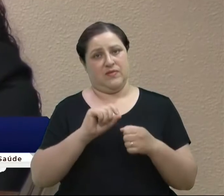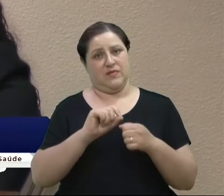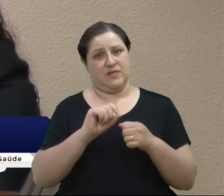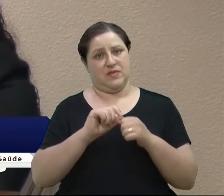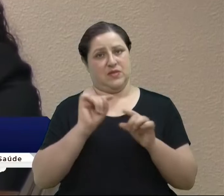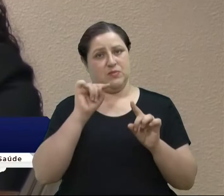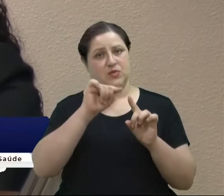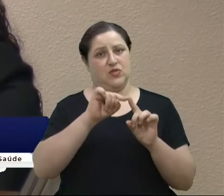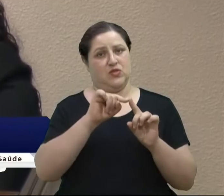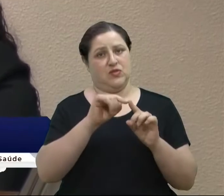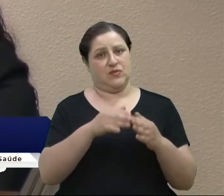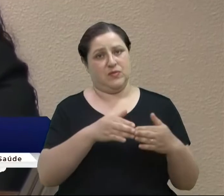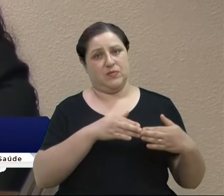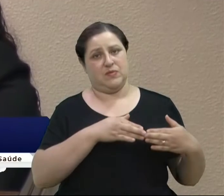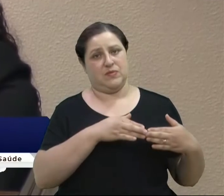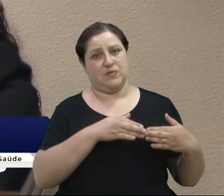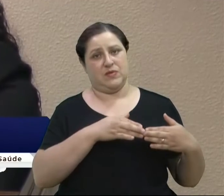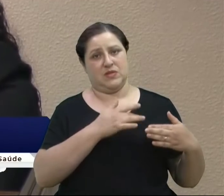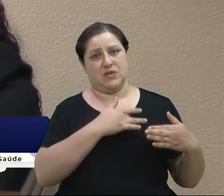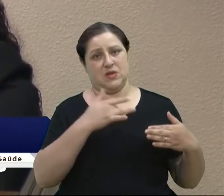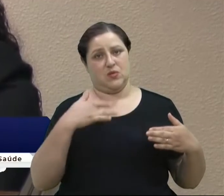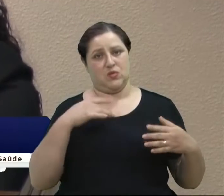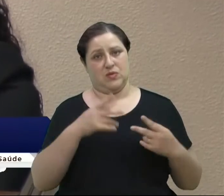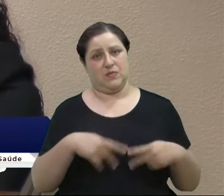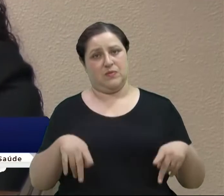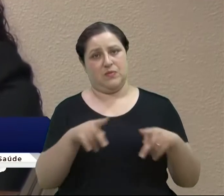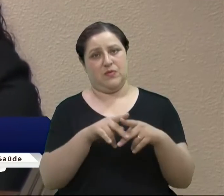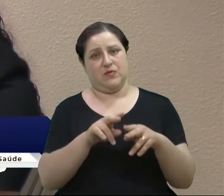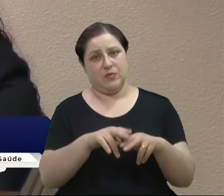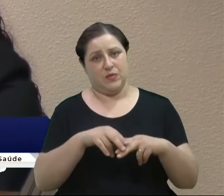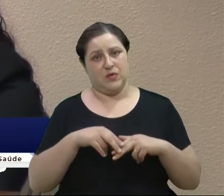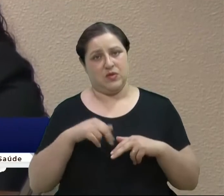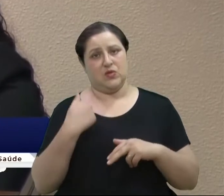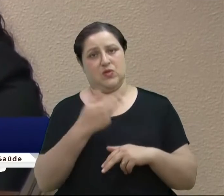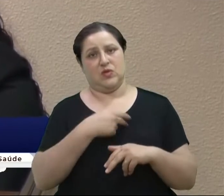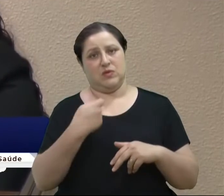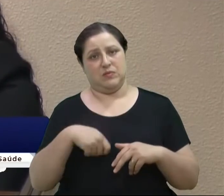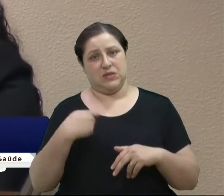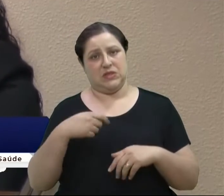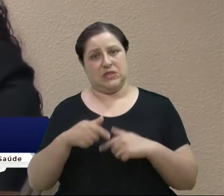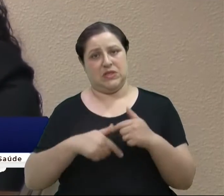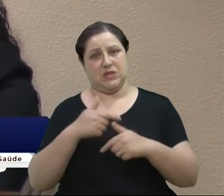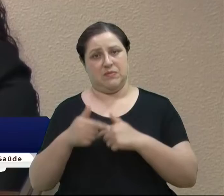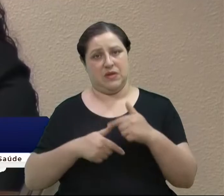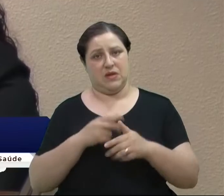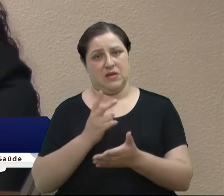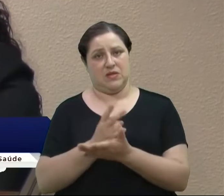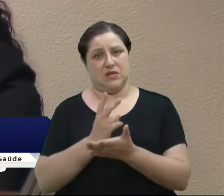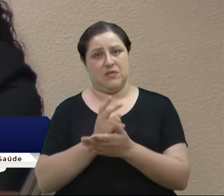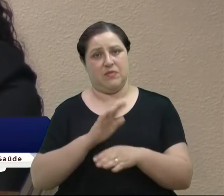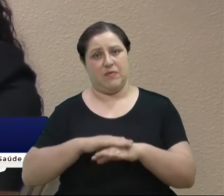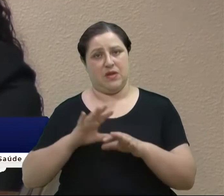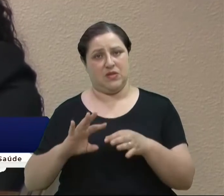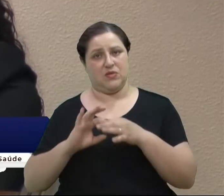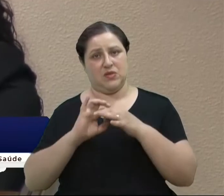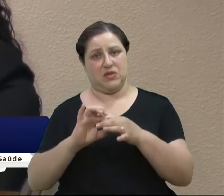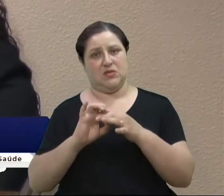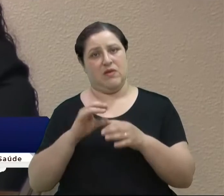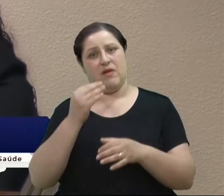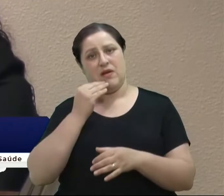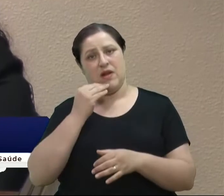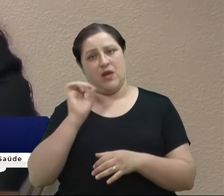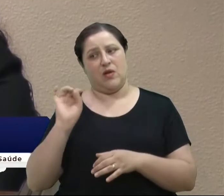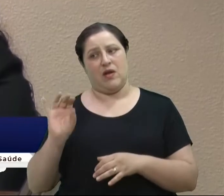fim de resguardar a saúde da nossa população. Eu acho que é nesse sentido que a gente tem que trabalhar. Cada vez mais unido, claro,